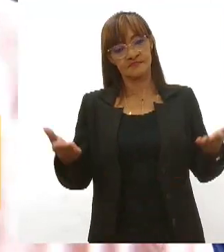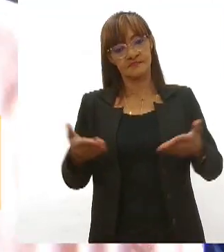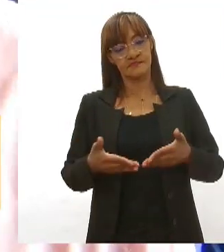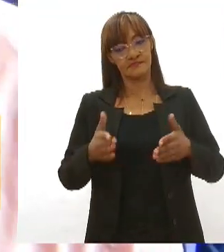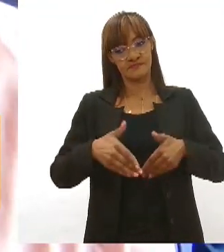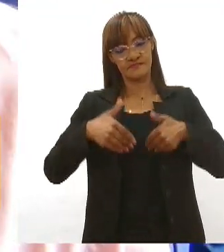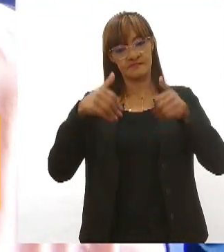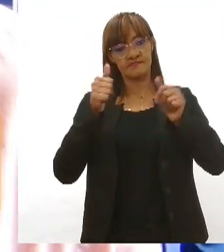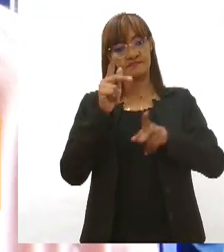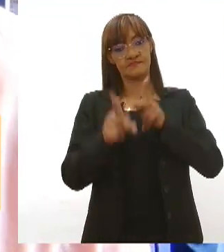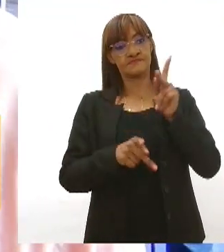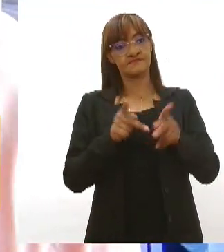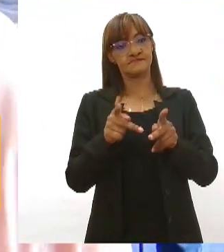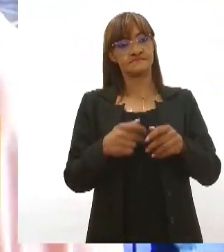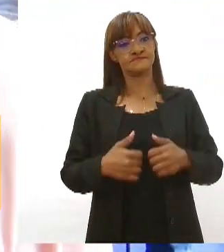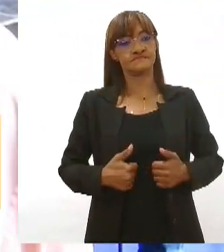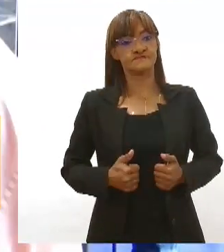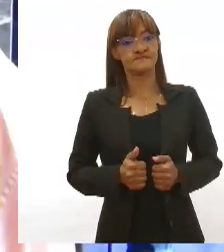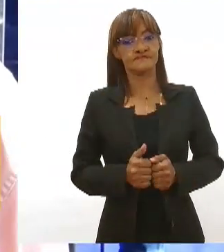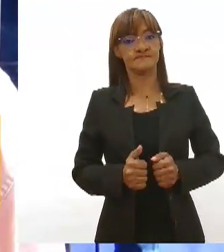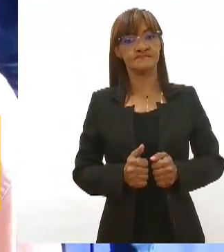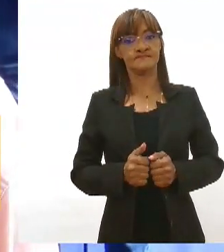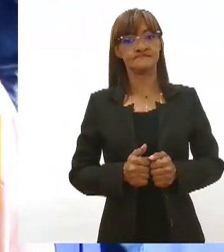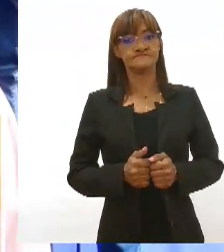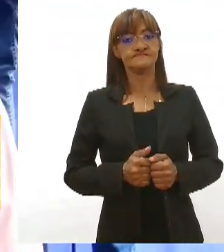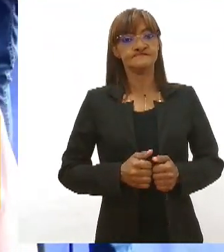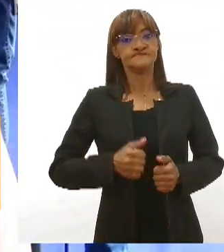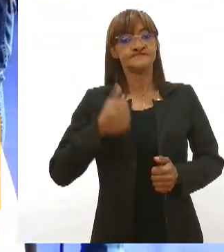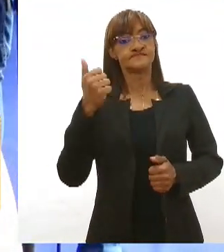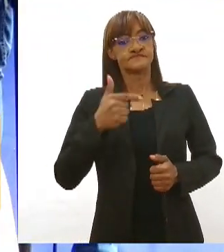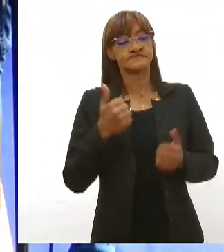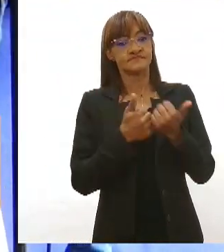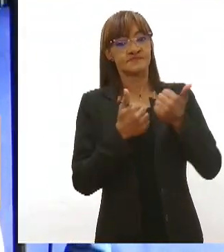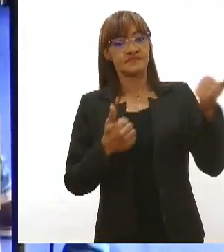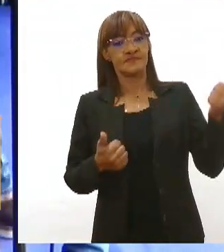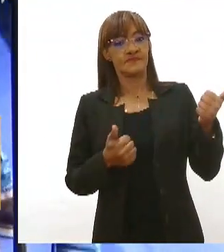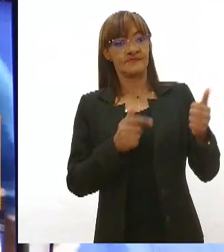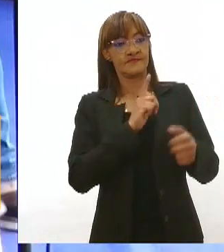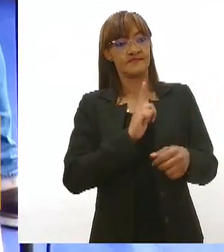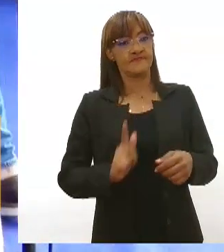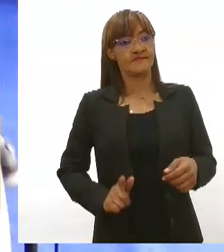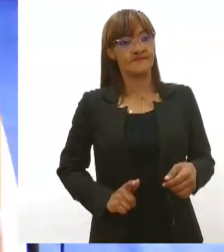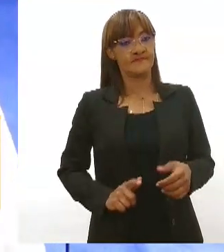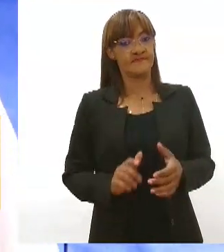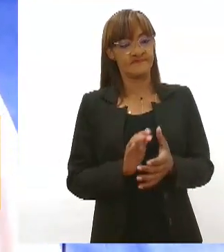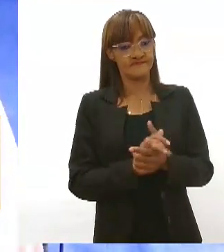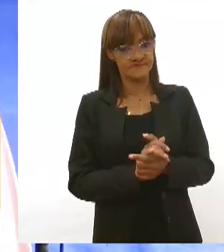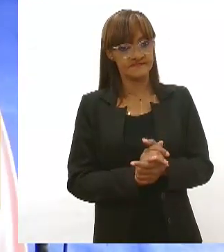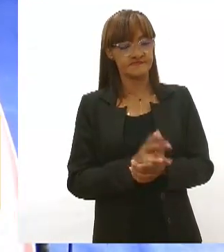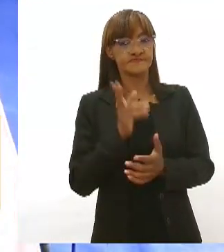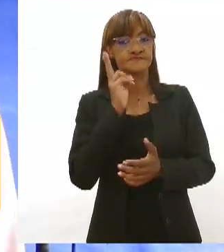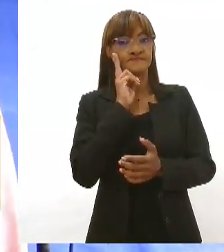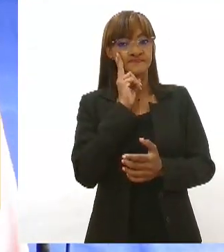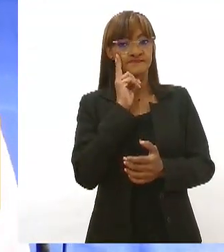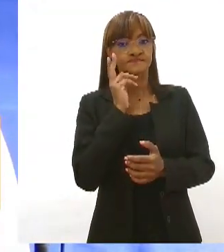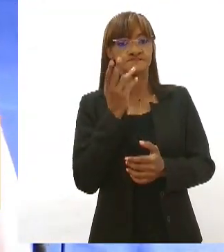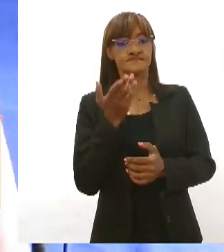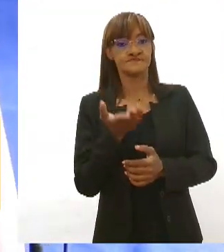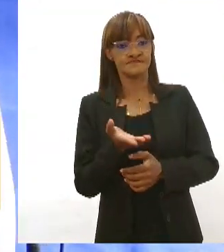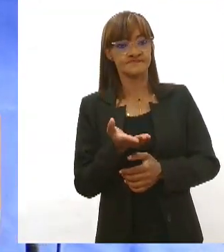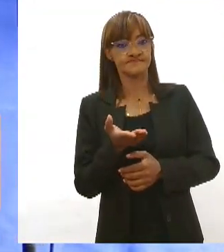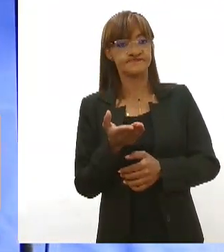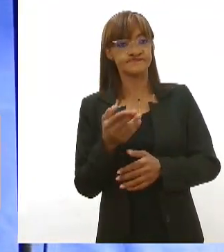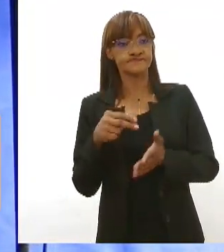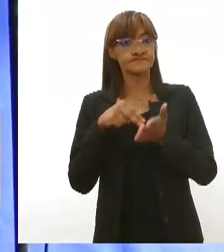povo. Primeiro, parabenizar o vice-governador e governador atual, né? Zezinho Sobral, que vem à sua terra como